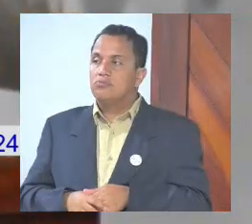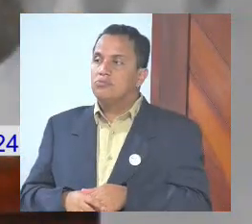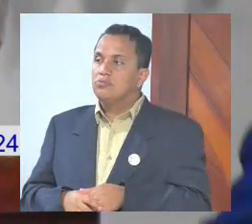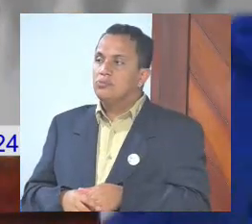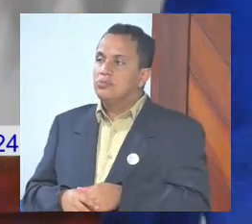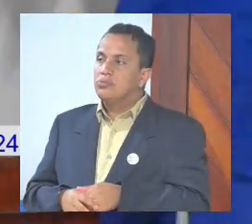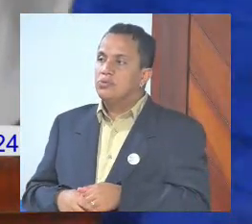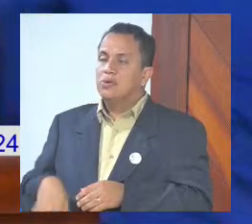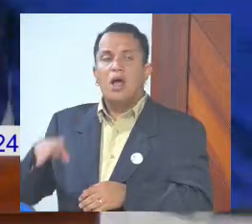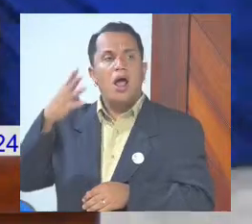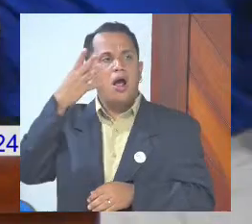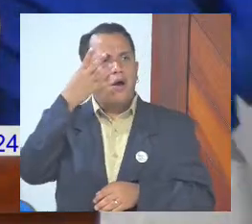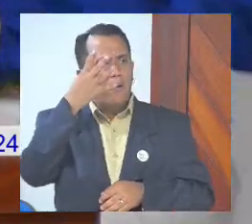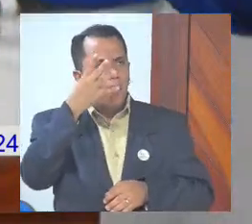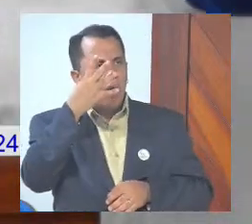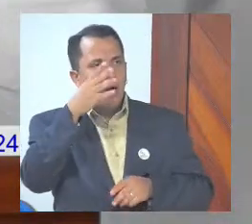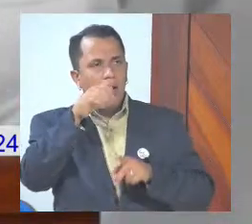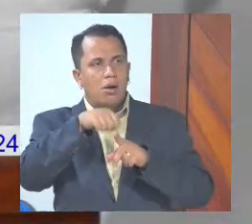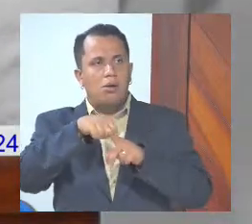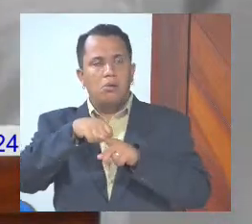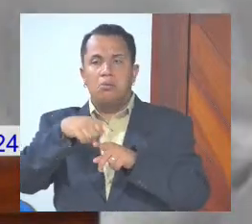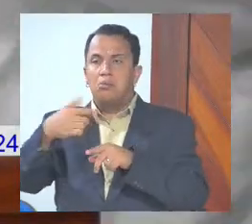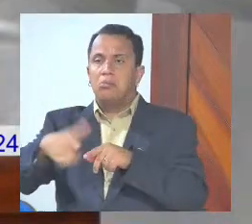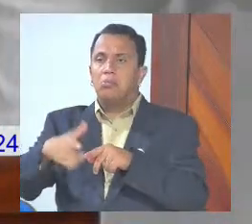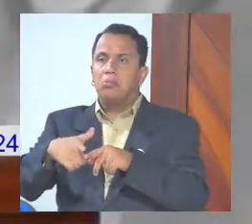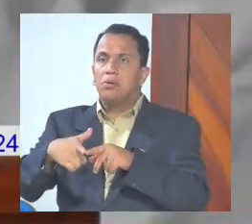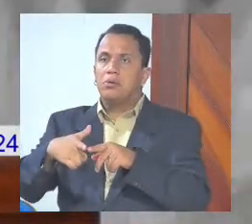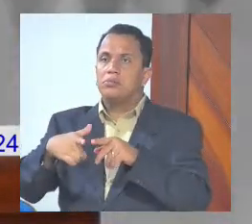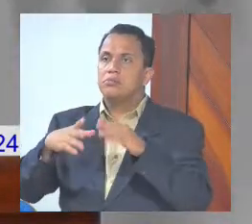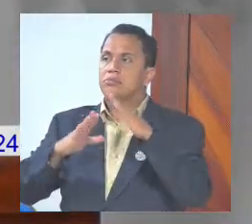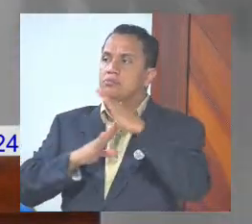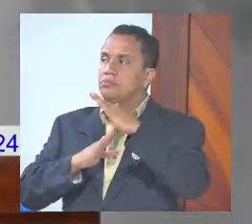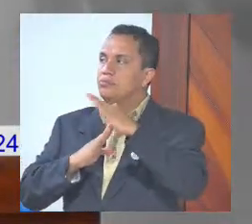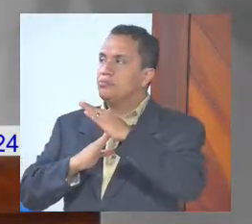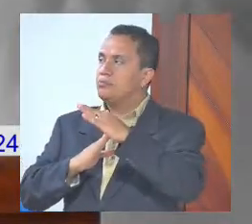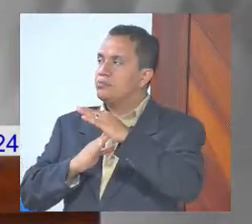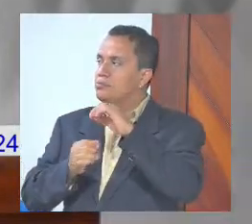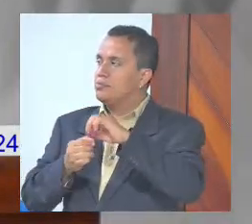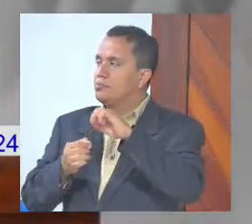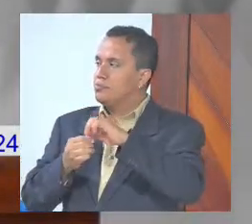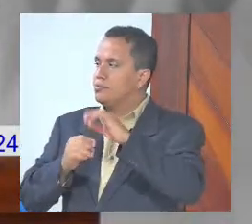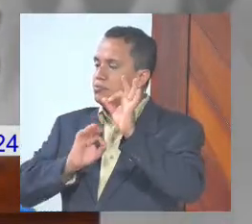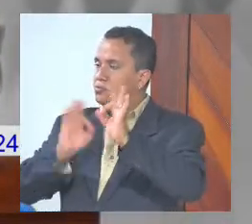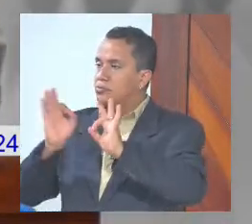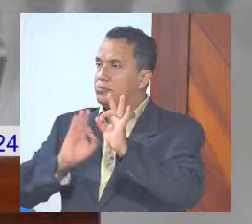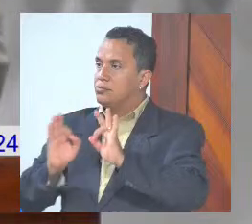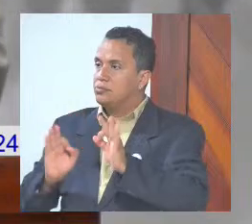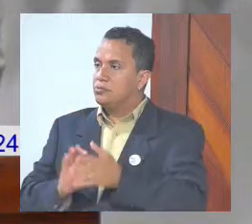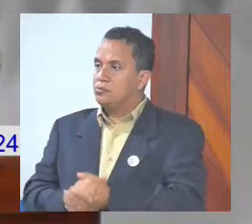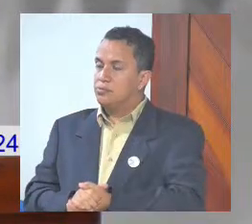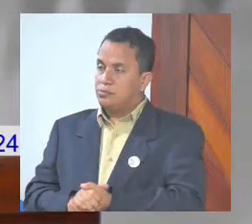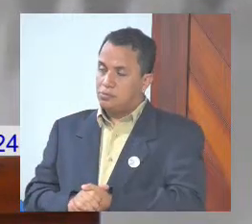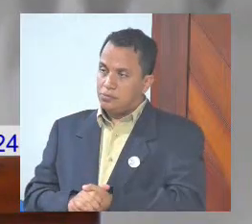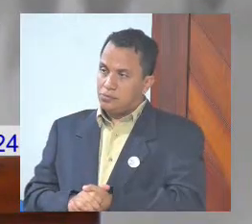É possível que 4 meses eles não tiveram tempo suficiente para fazer uma revisão numa